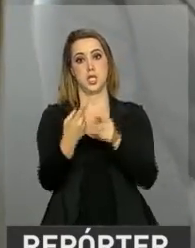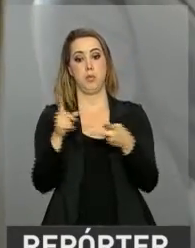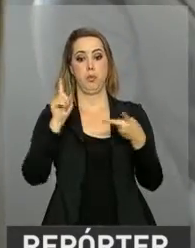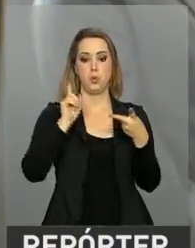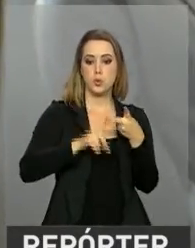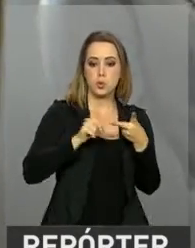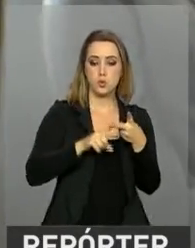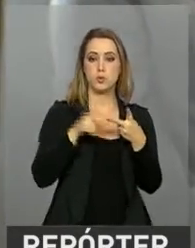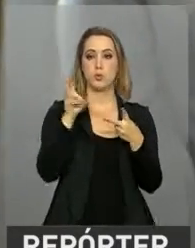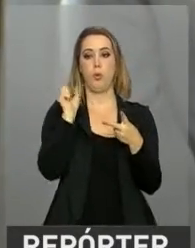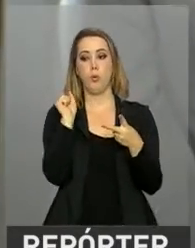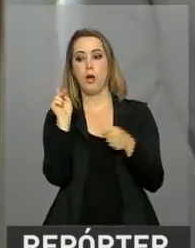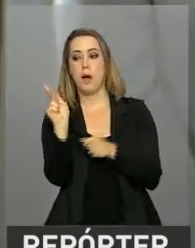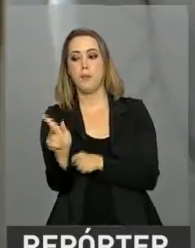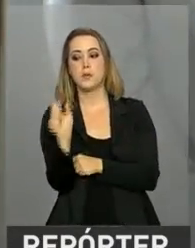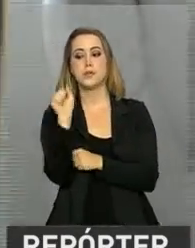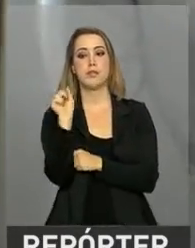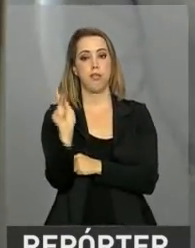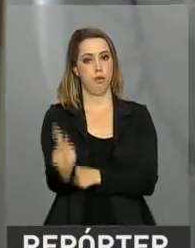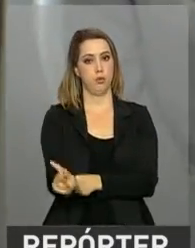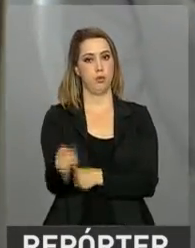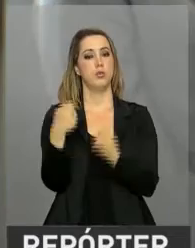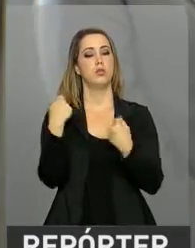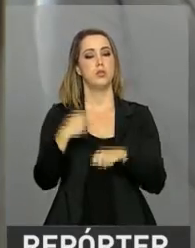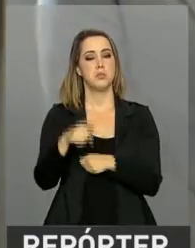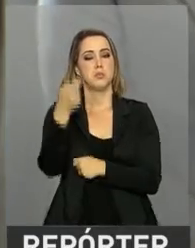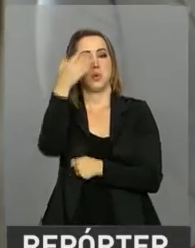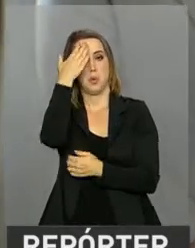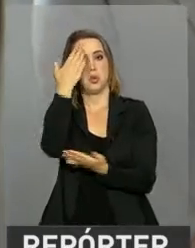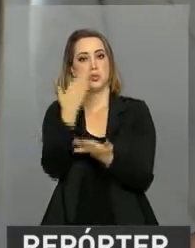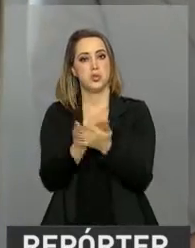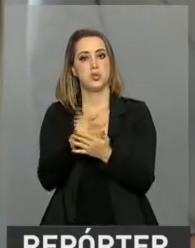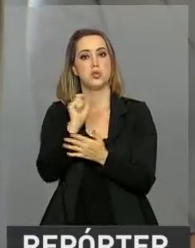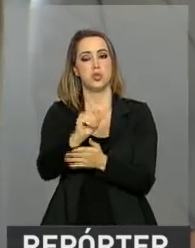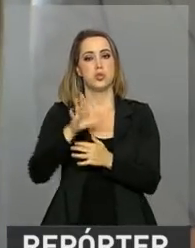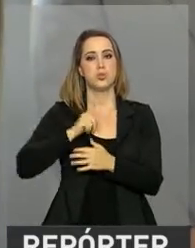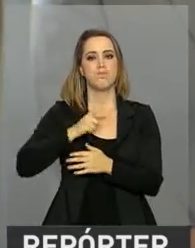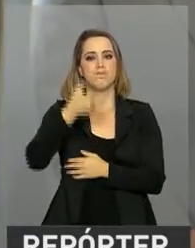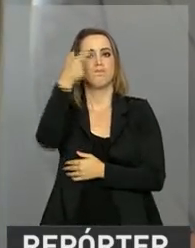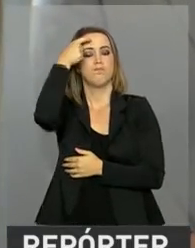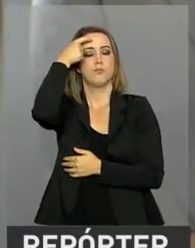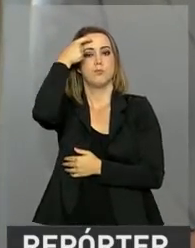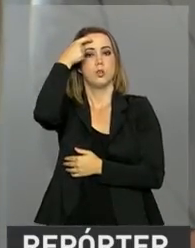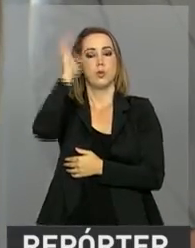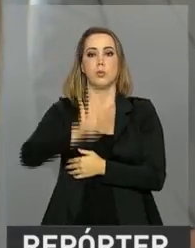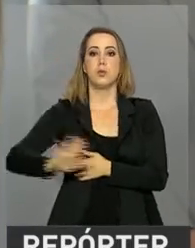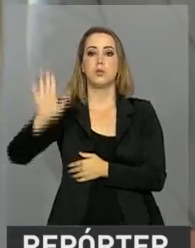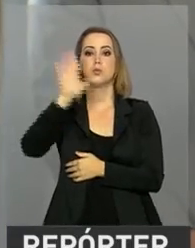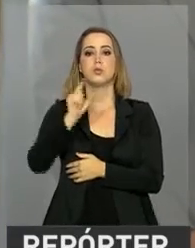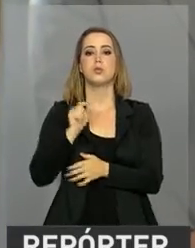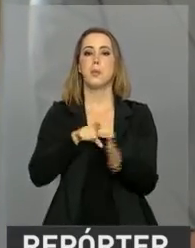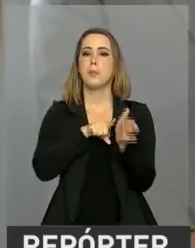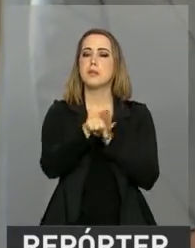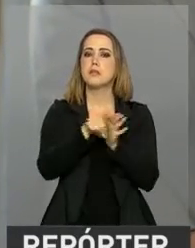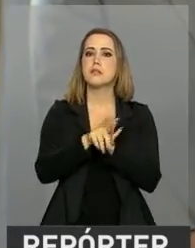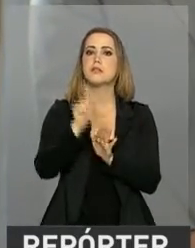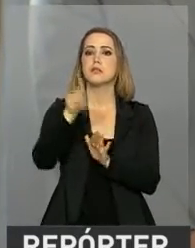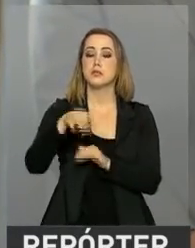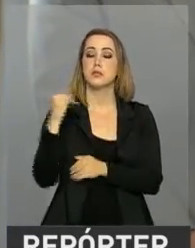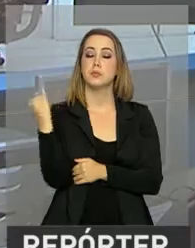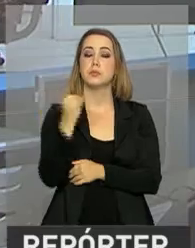ser difícil vai mas eu creio que já há uma consciência nacional né as pesquisas revelam de que ela é